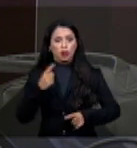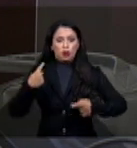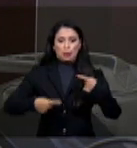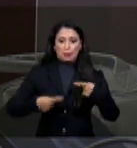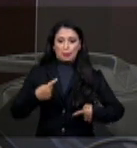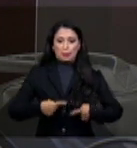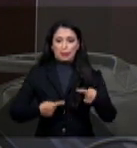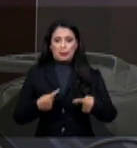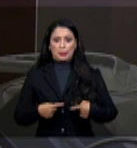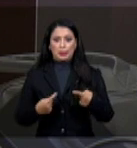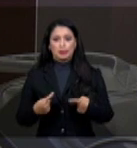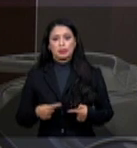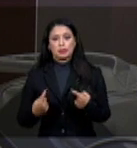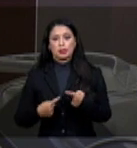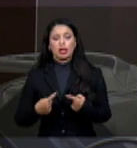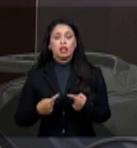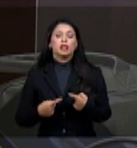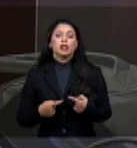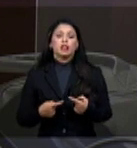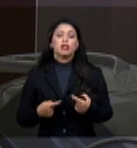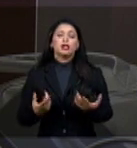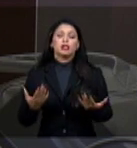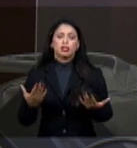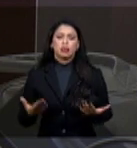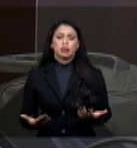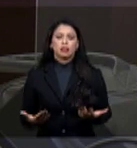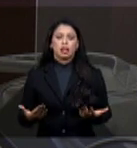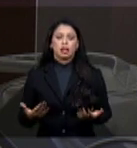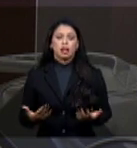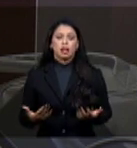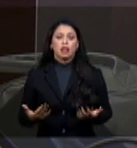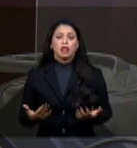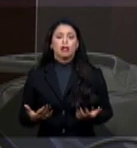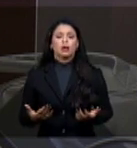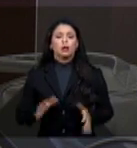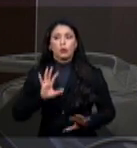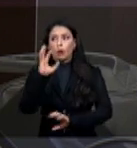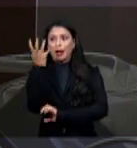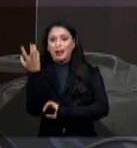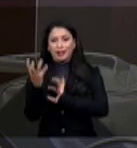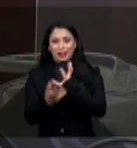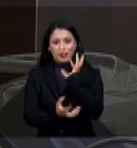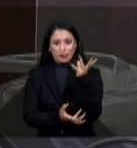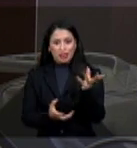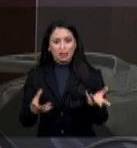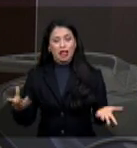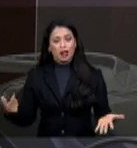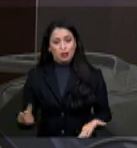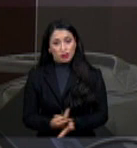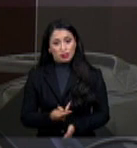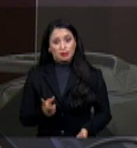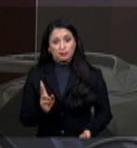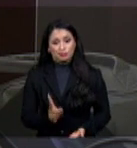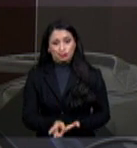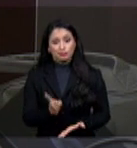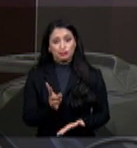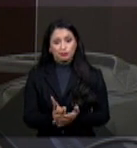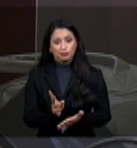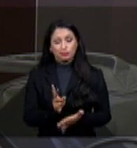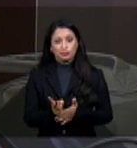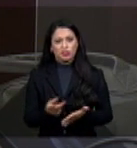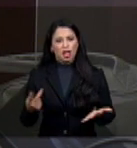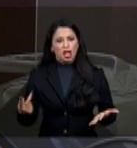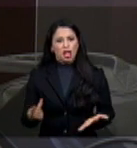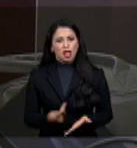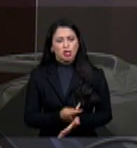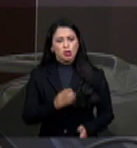vão discutir principalmente políticas diante da crise climática que a gente está vivendo, é algo constante. Recentemente, aconteceu